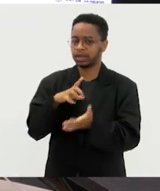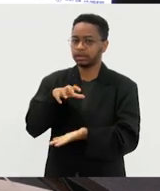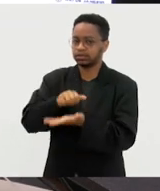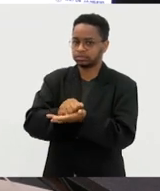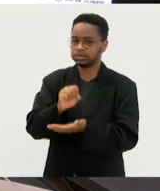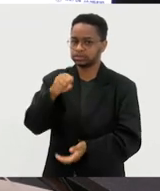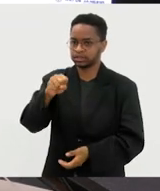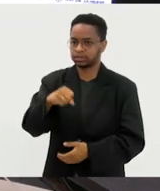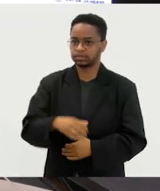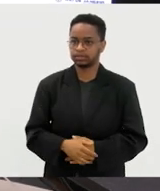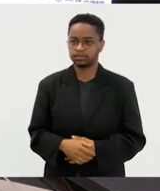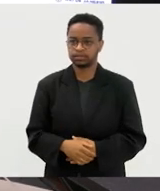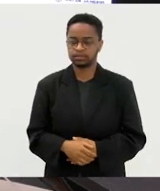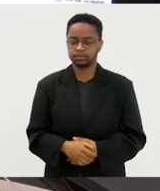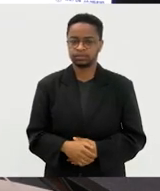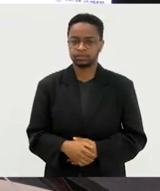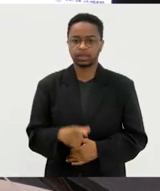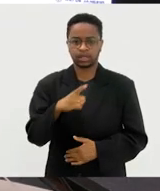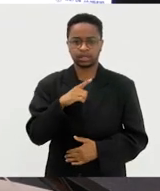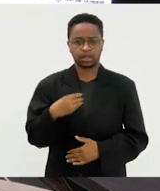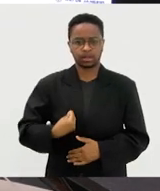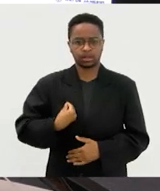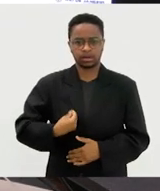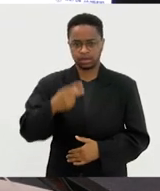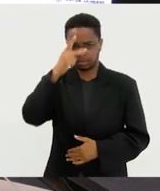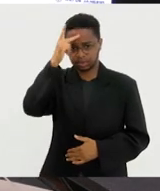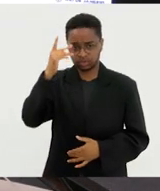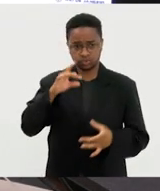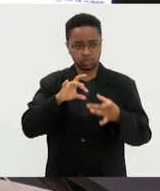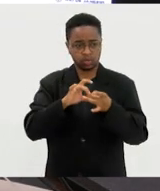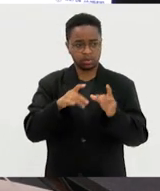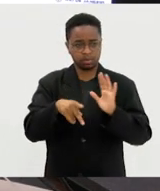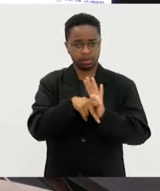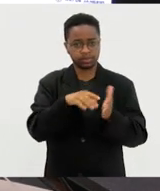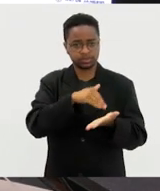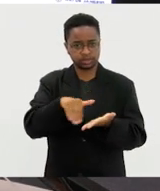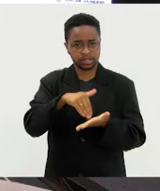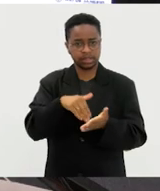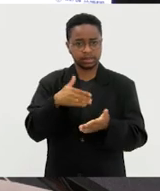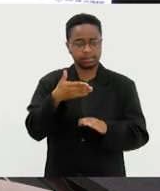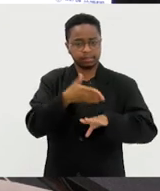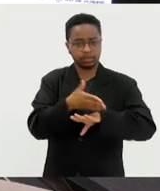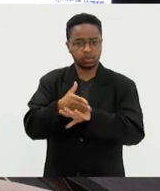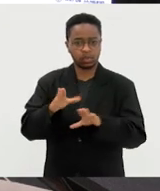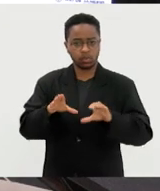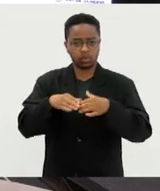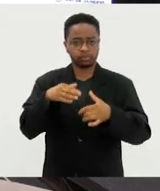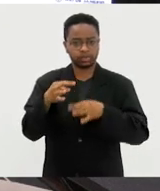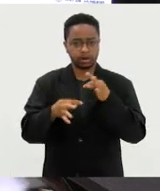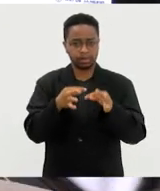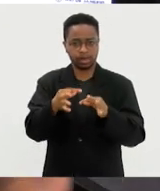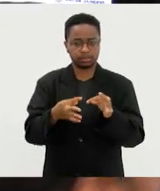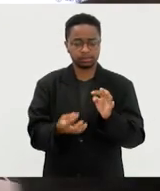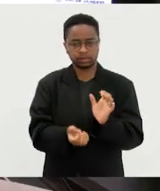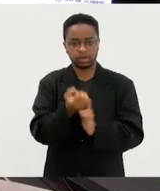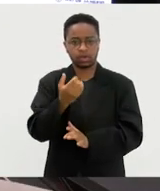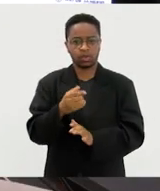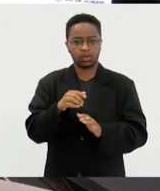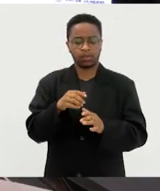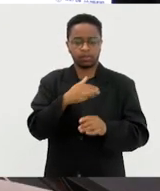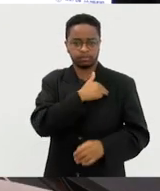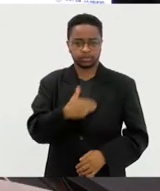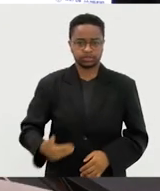incluído. Tem alguém da secretaria participando desses grupos de trabalho que foi criado pelo Ministério da Fazenda? Tem. Quem que é,